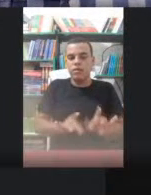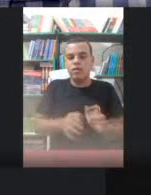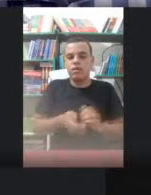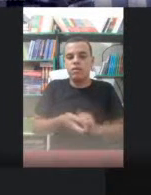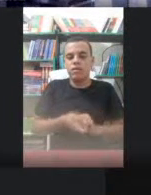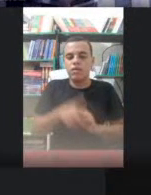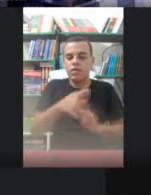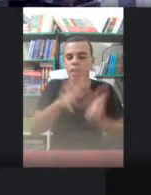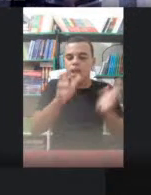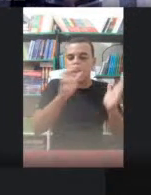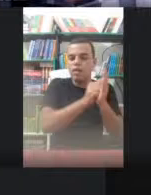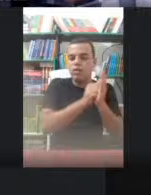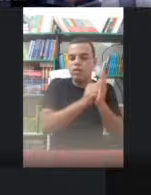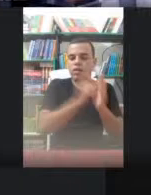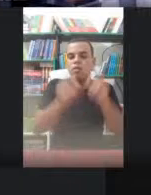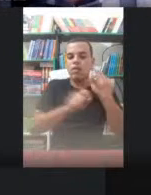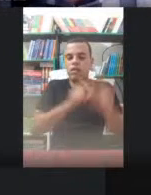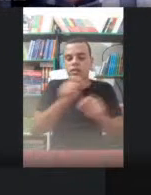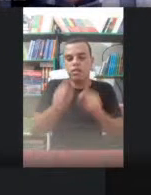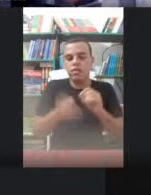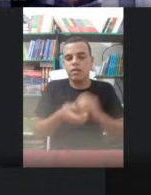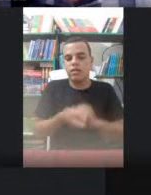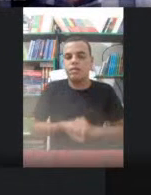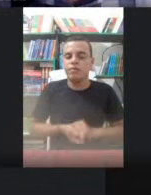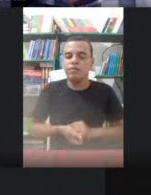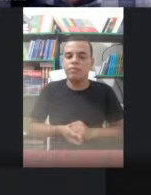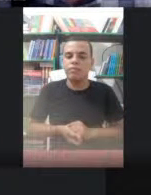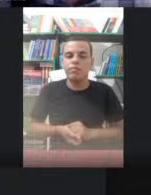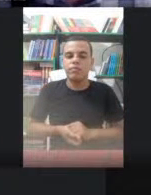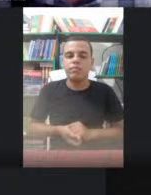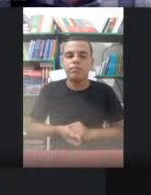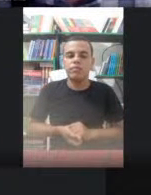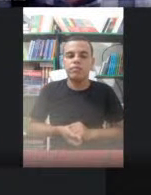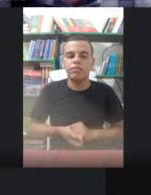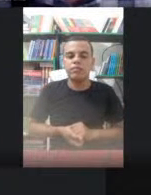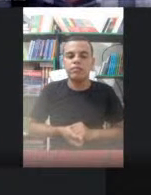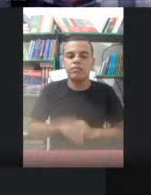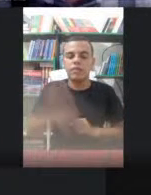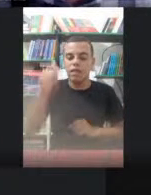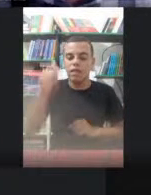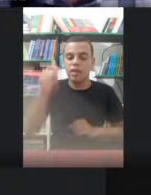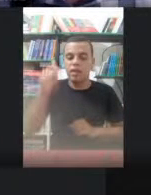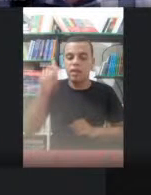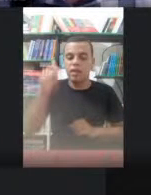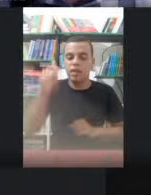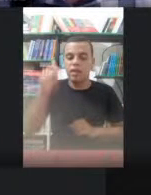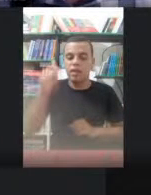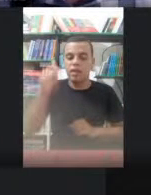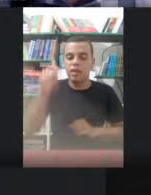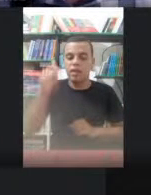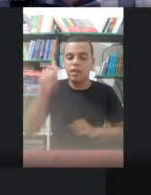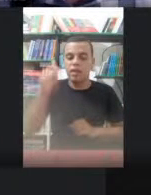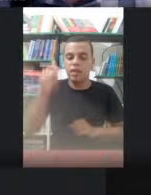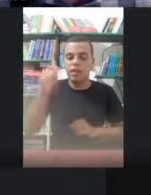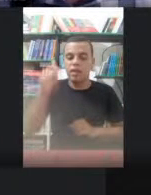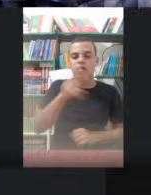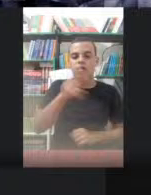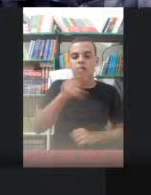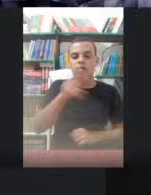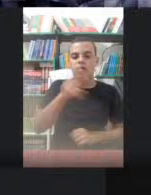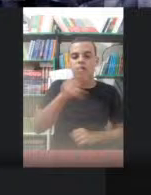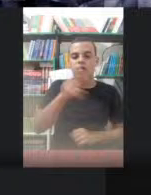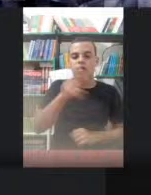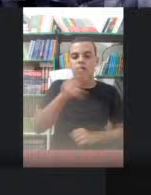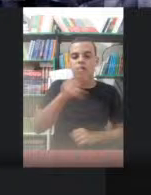aqui, da unidade Nova Conquista, daqui de João Pessoa, né, fez um trabalho bem